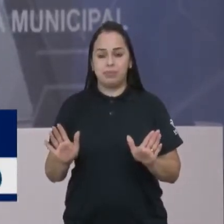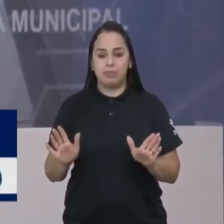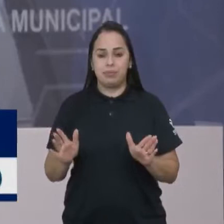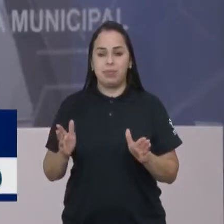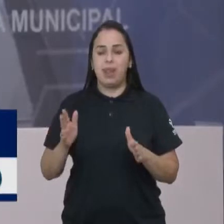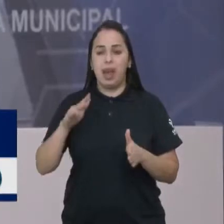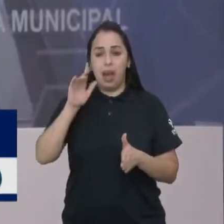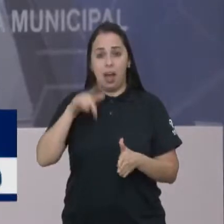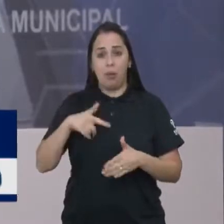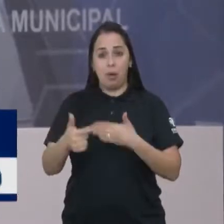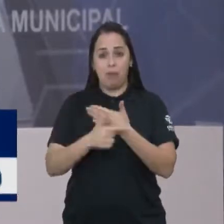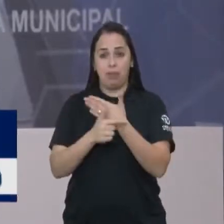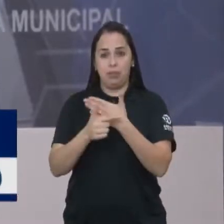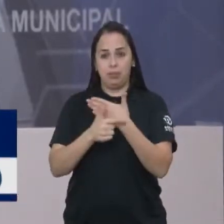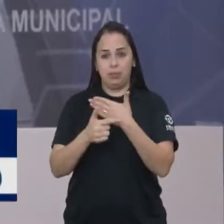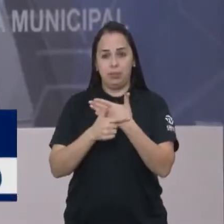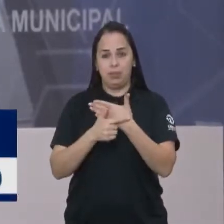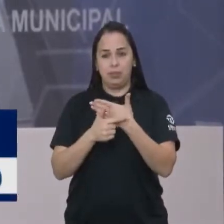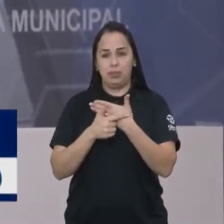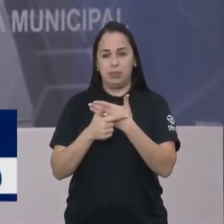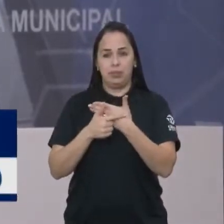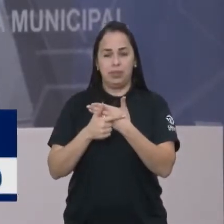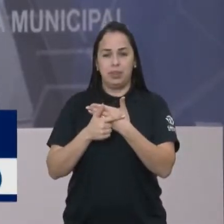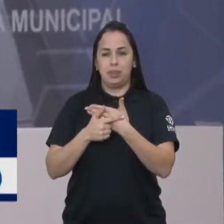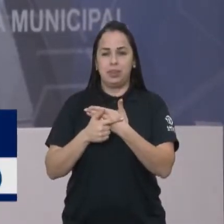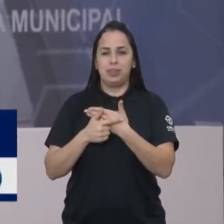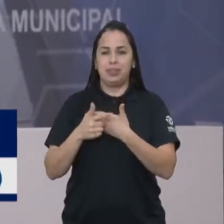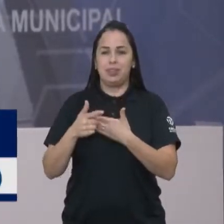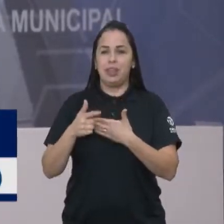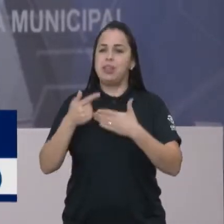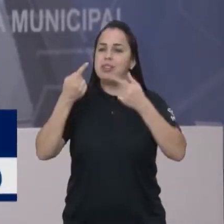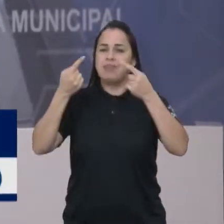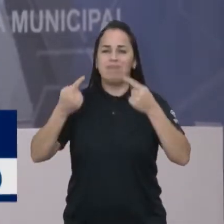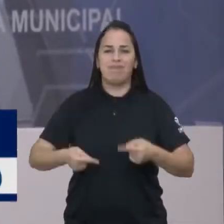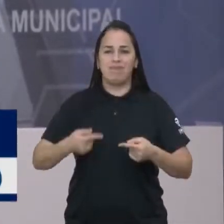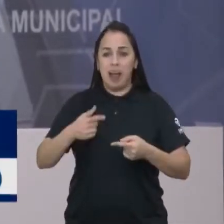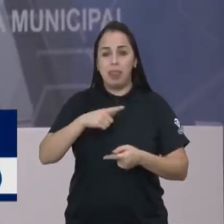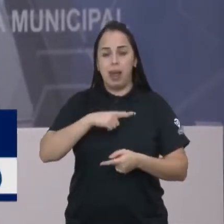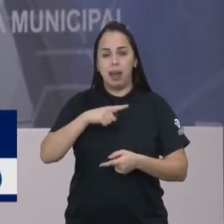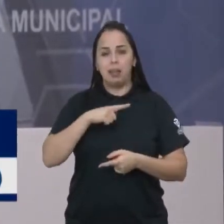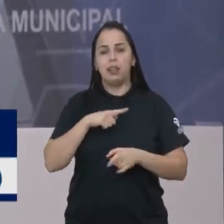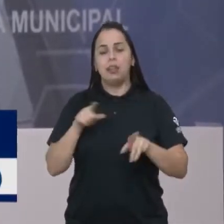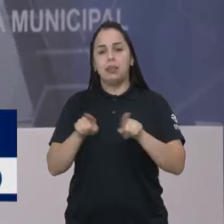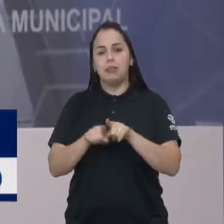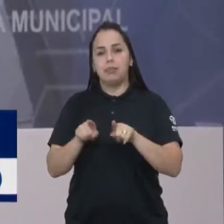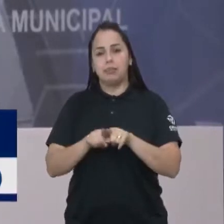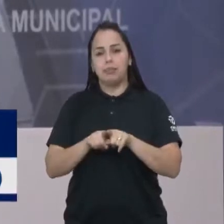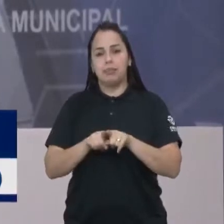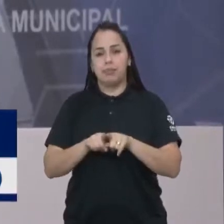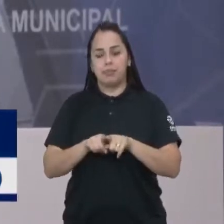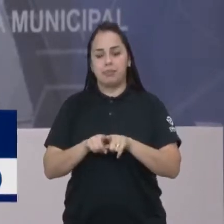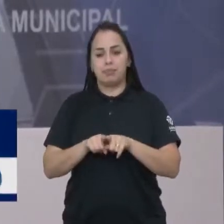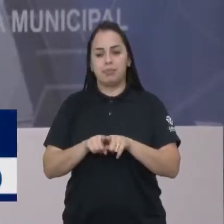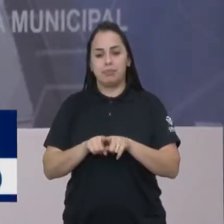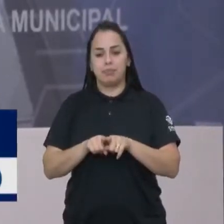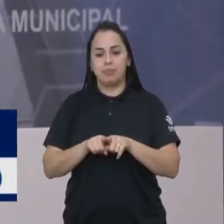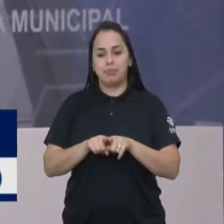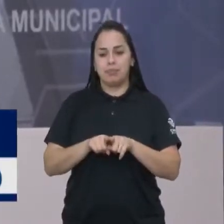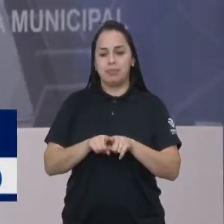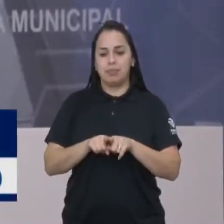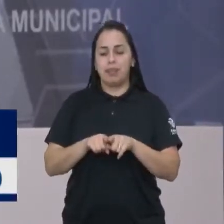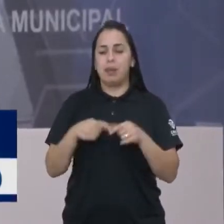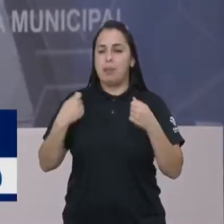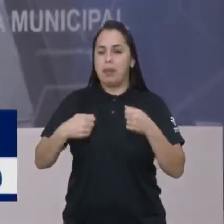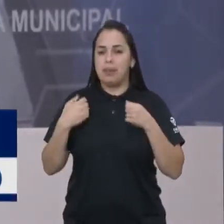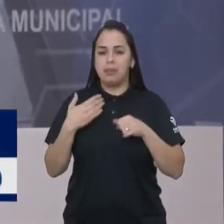cargo, né, que traz muitos desafios, é um cargo que faz com que você tenha que se